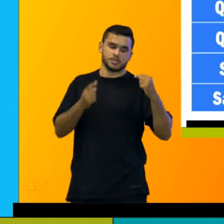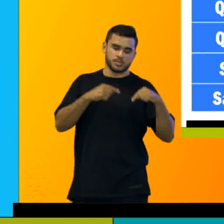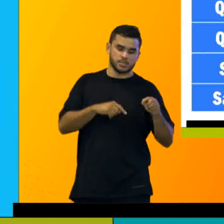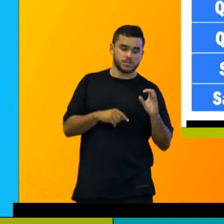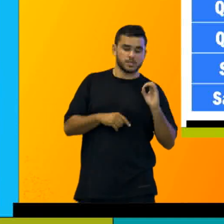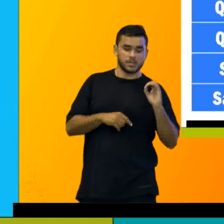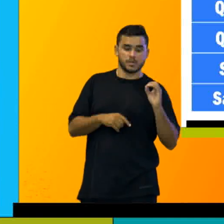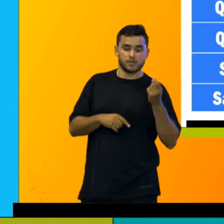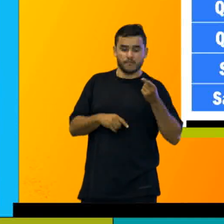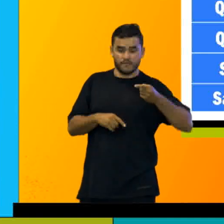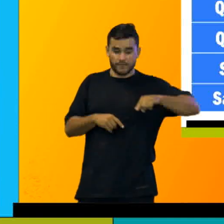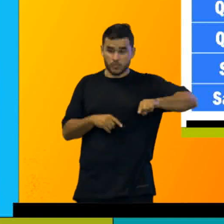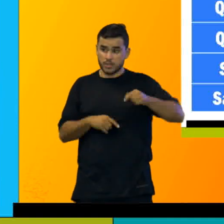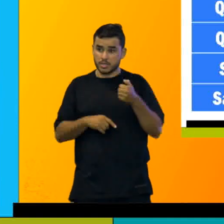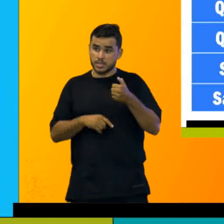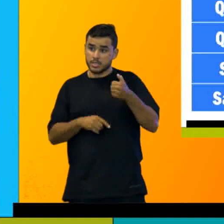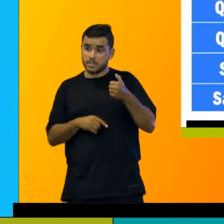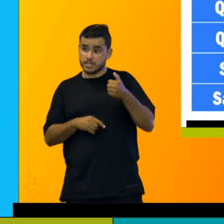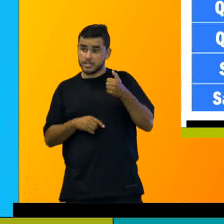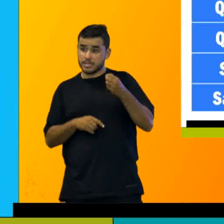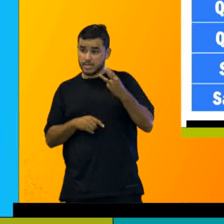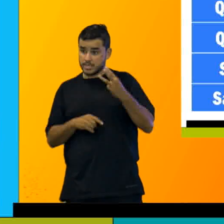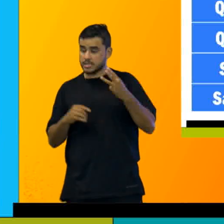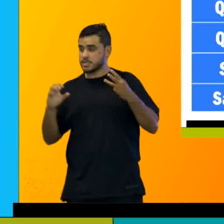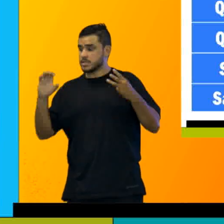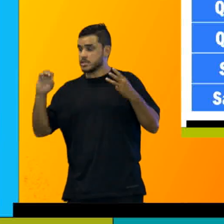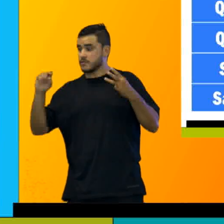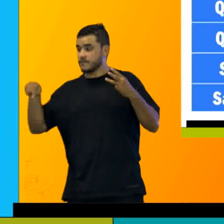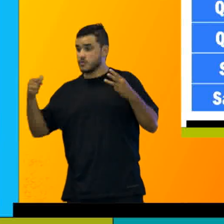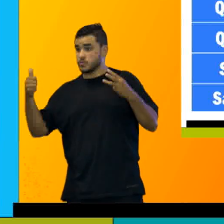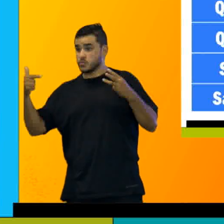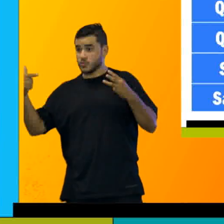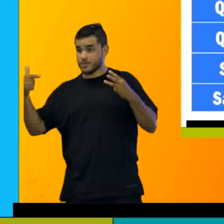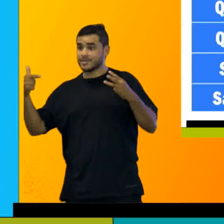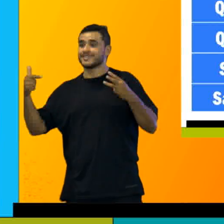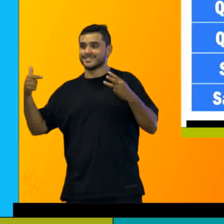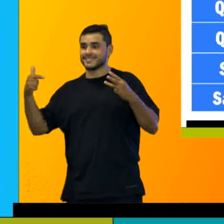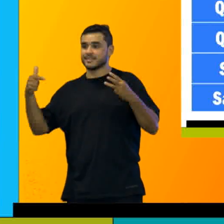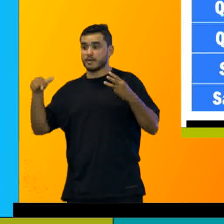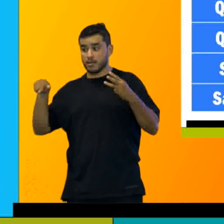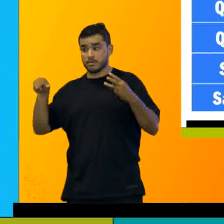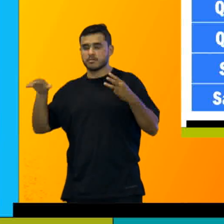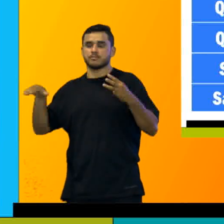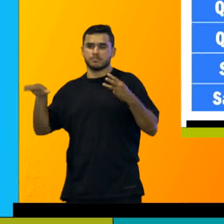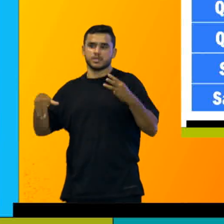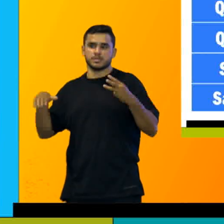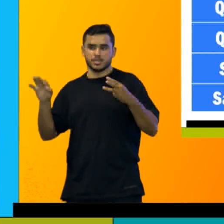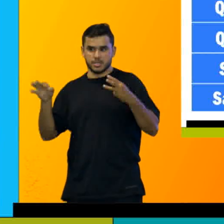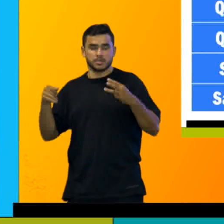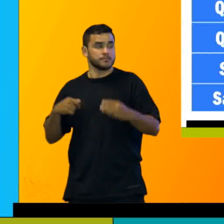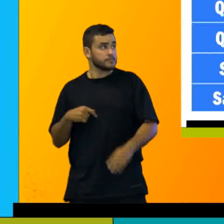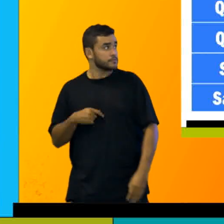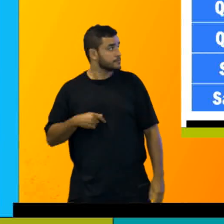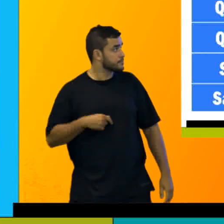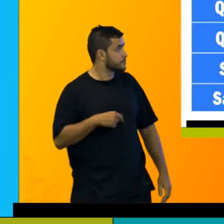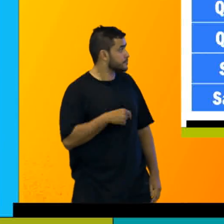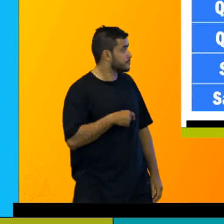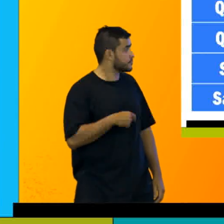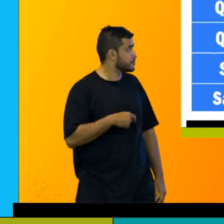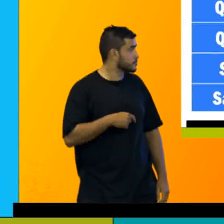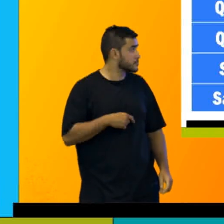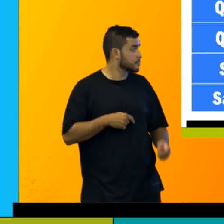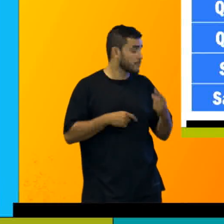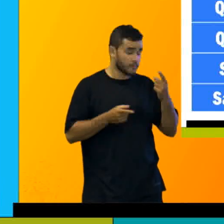0,13, 0,12. A bicicleta foi melhor. O próximo, 16 e 20. A bicicleta foi